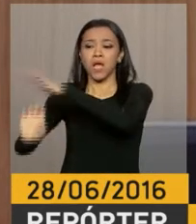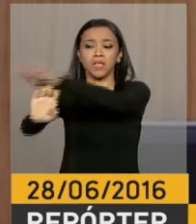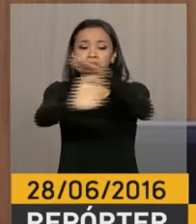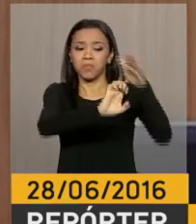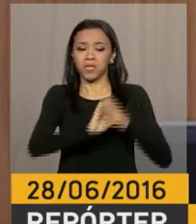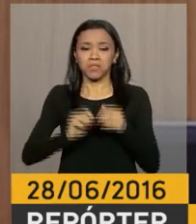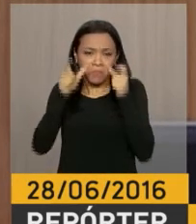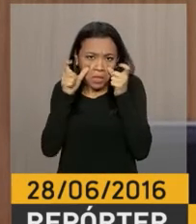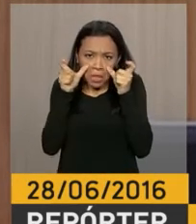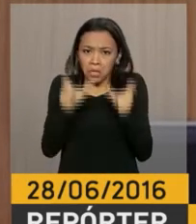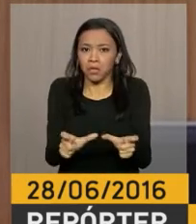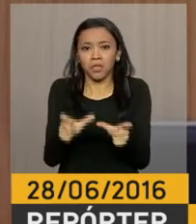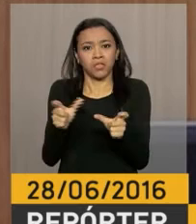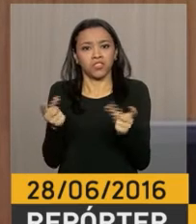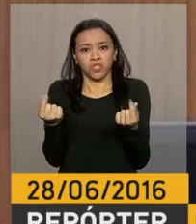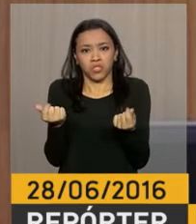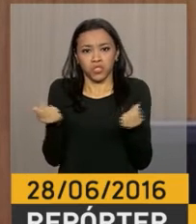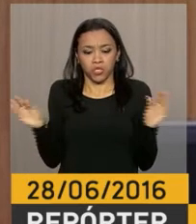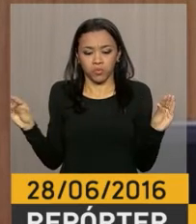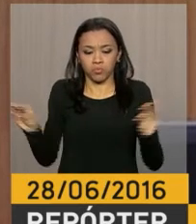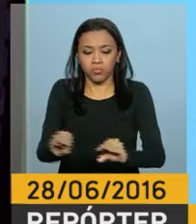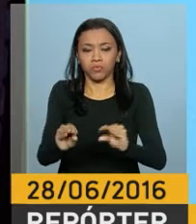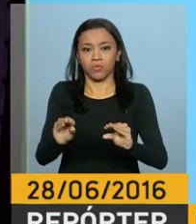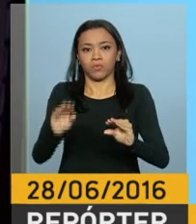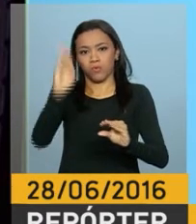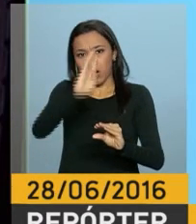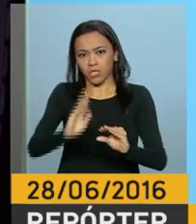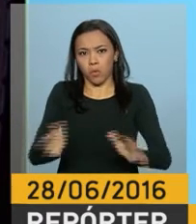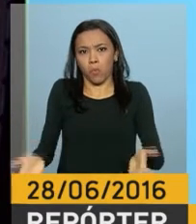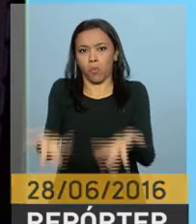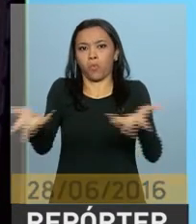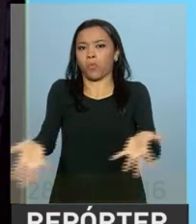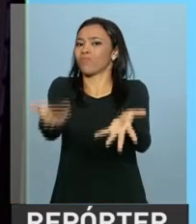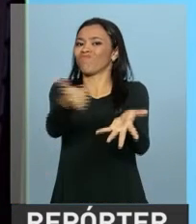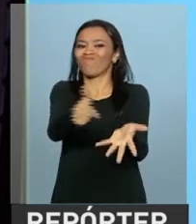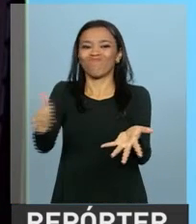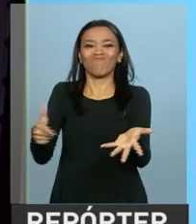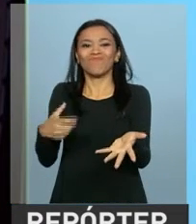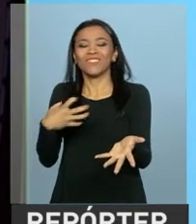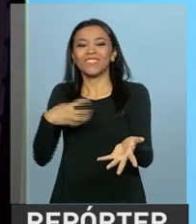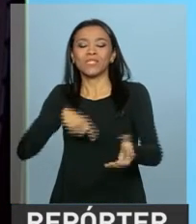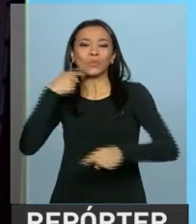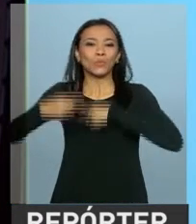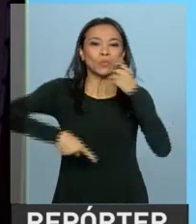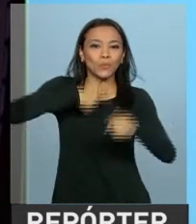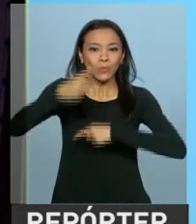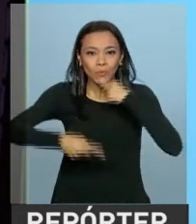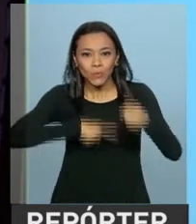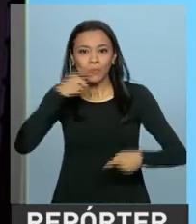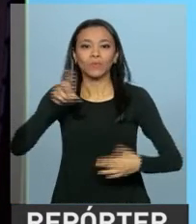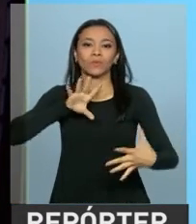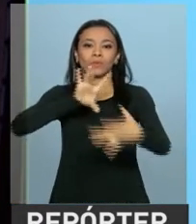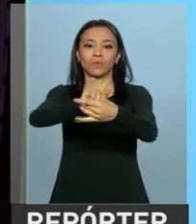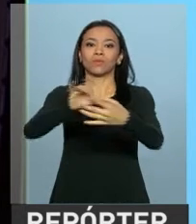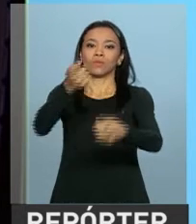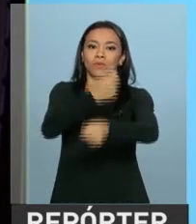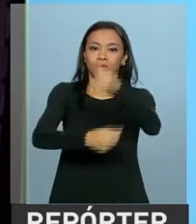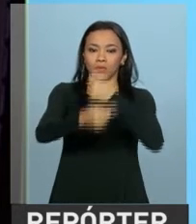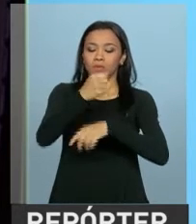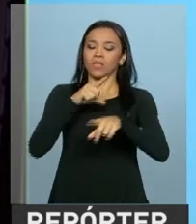em 2015 teve em 2015 uma queda de 14,1%, projeta-se agora uma queda